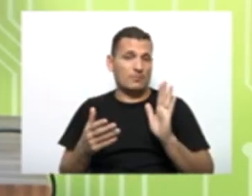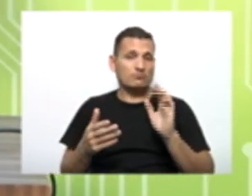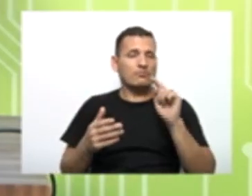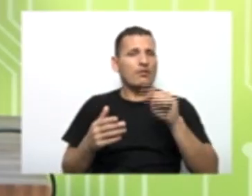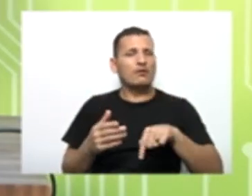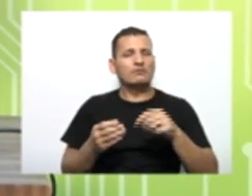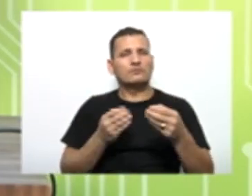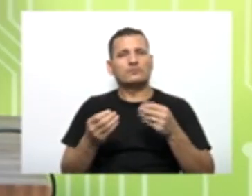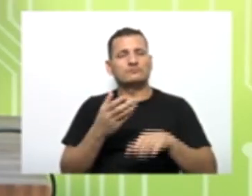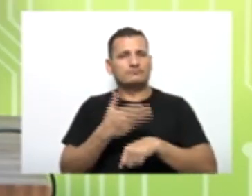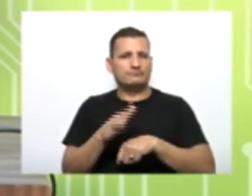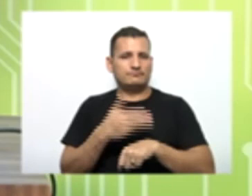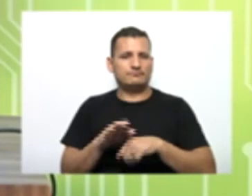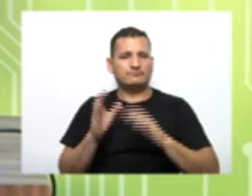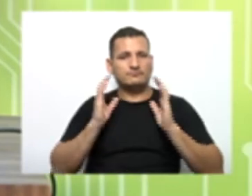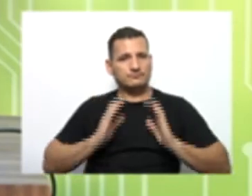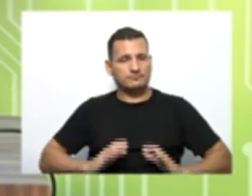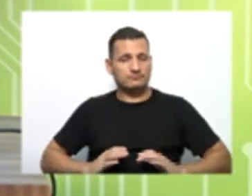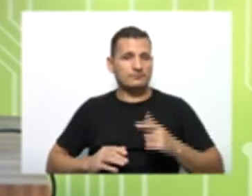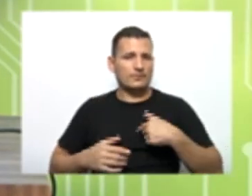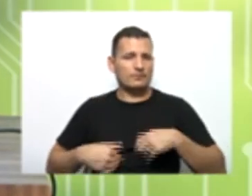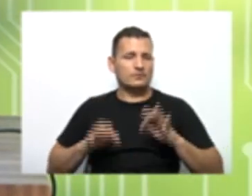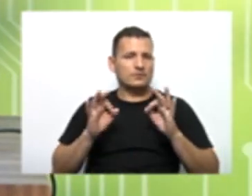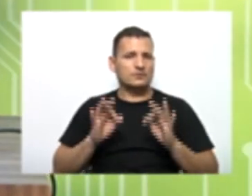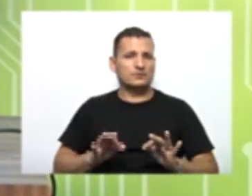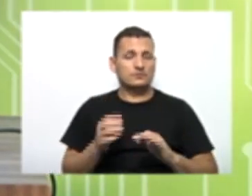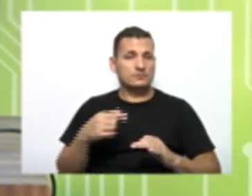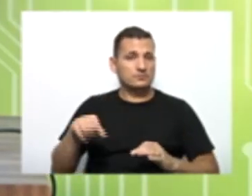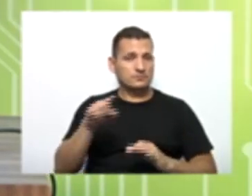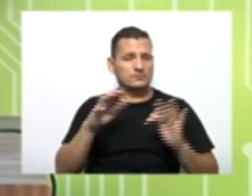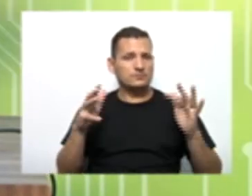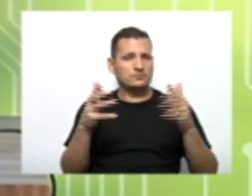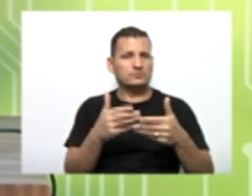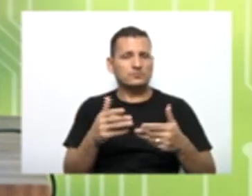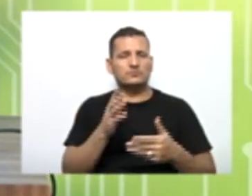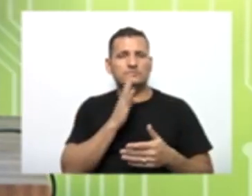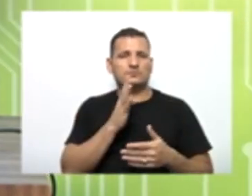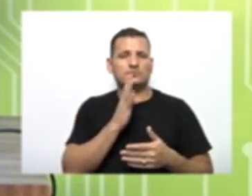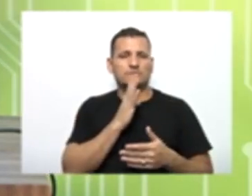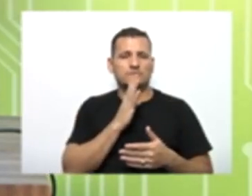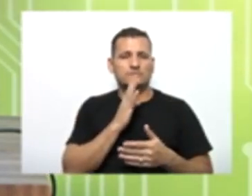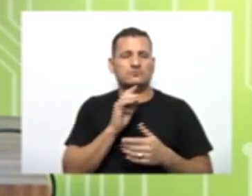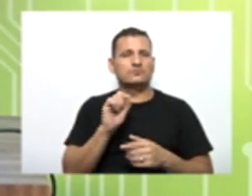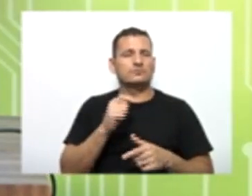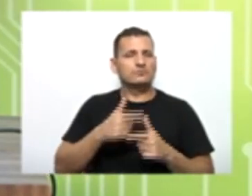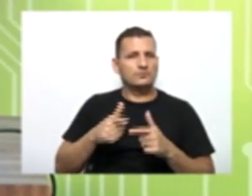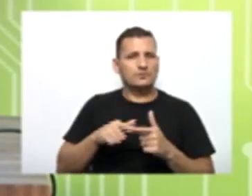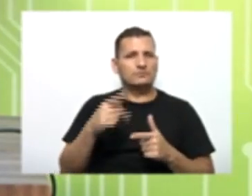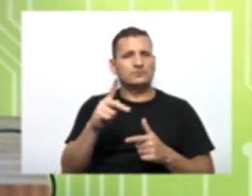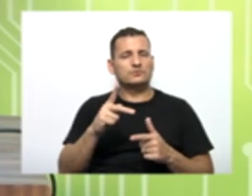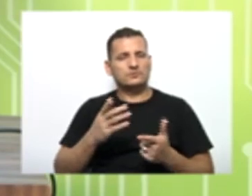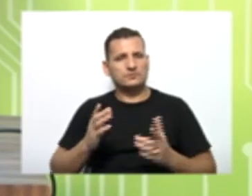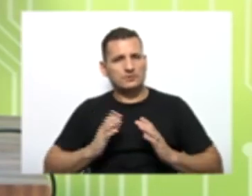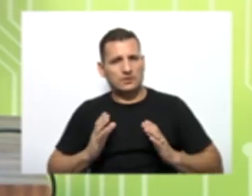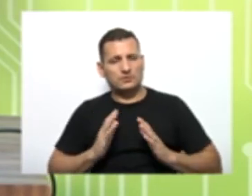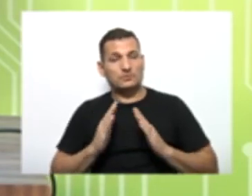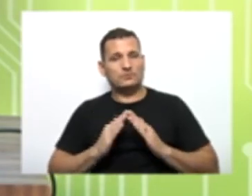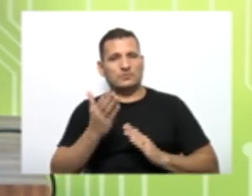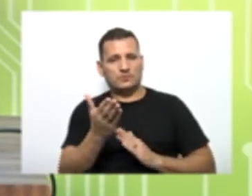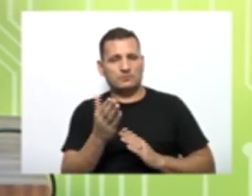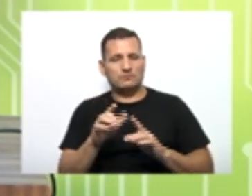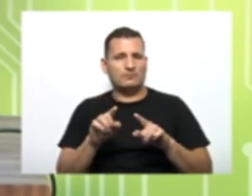funcionamento das instituições públicas, né? Então, esse Estado liberal, que foi muito forte e